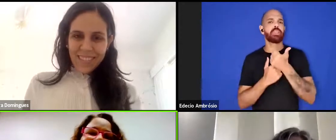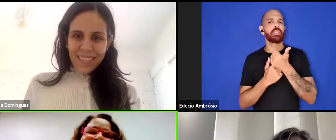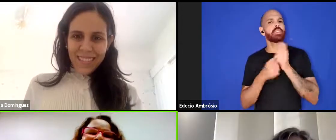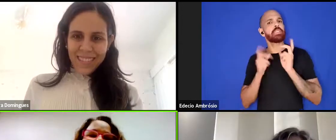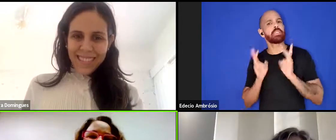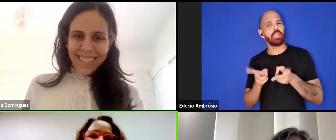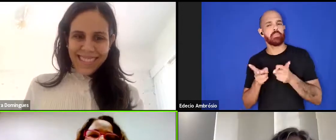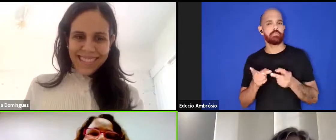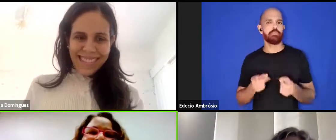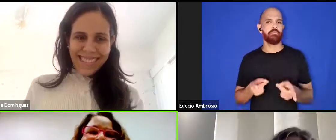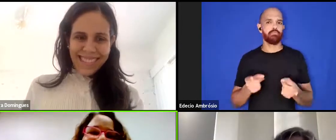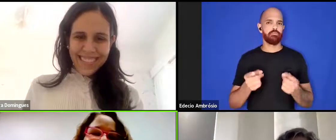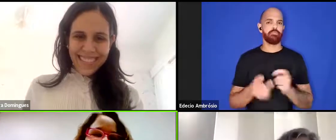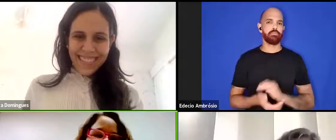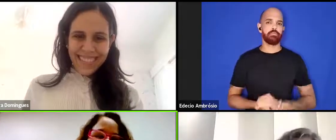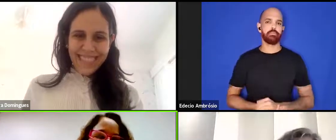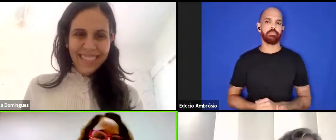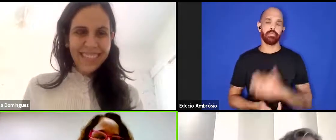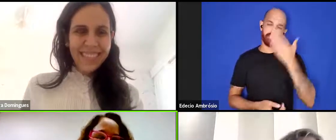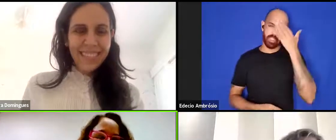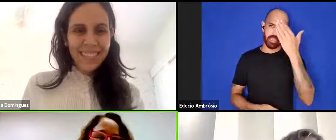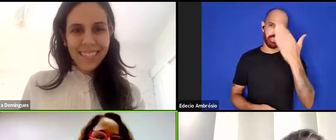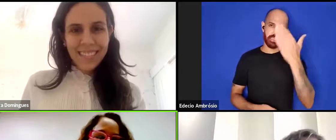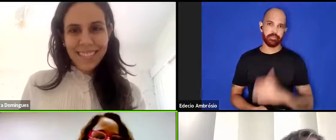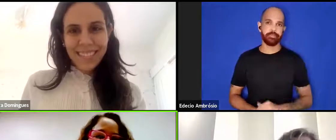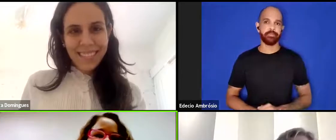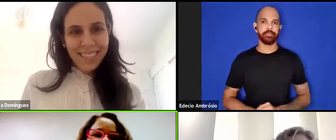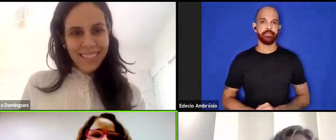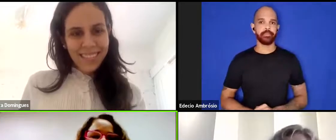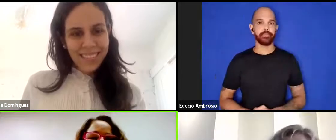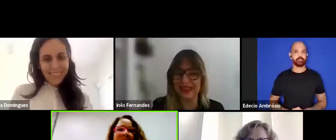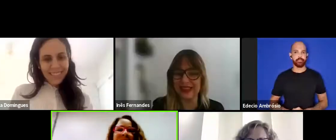constante. Obrigada.